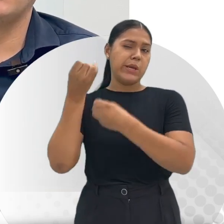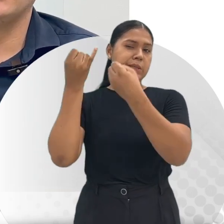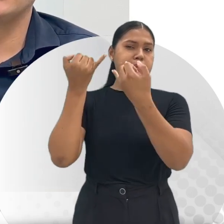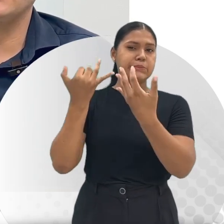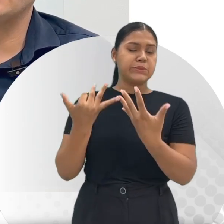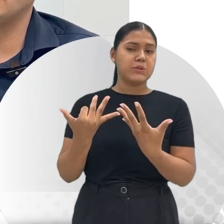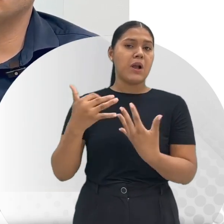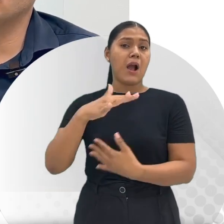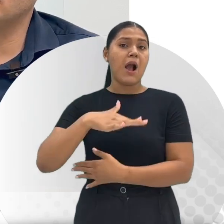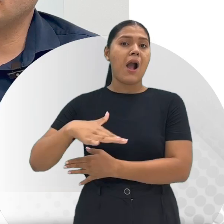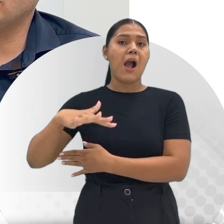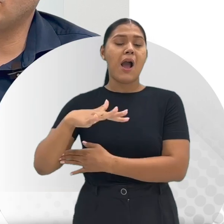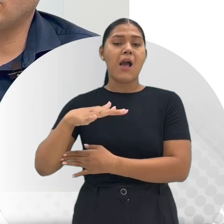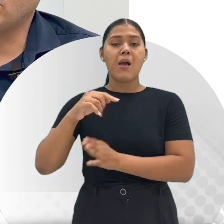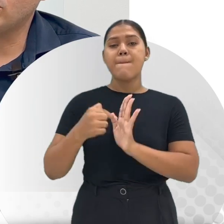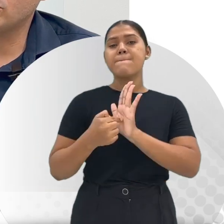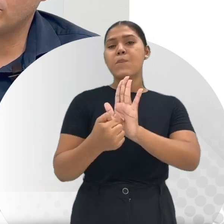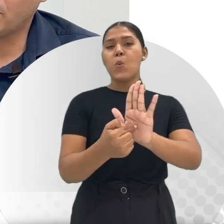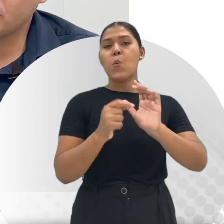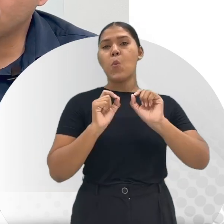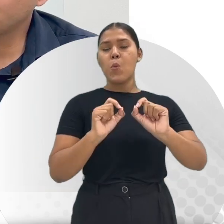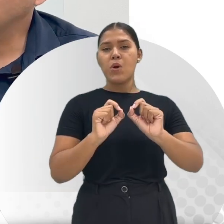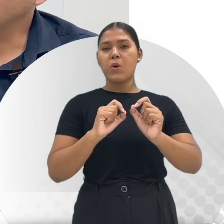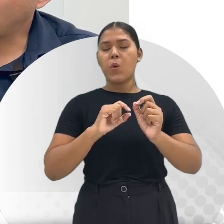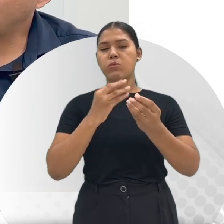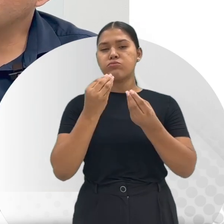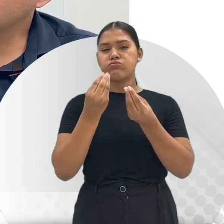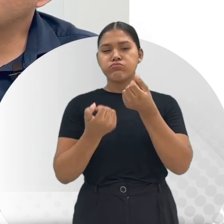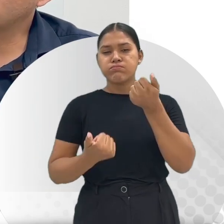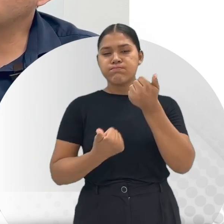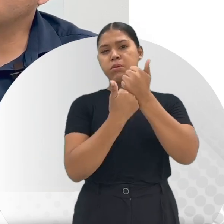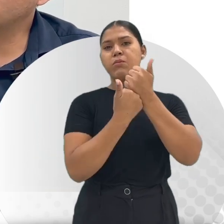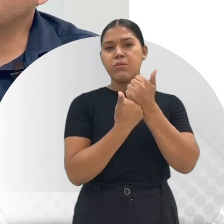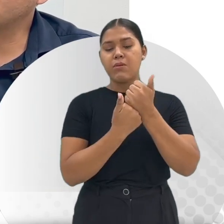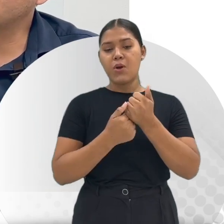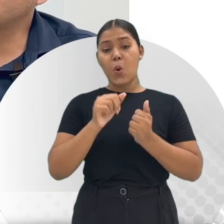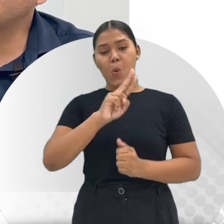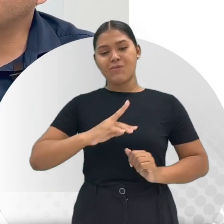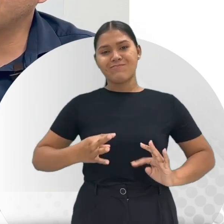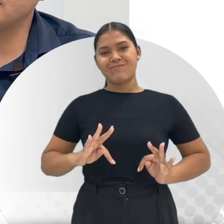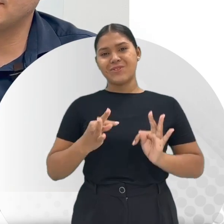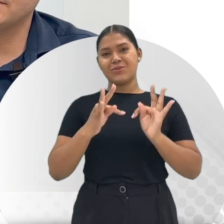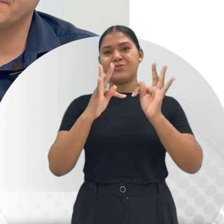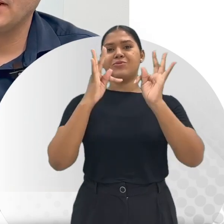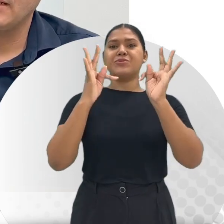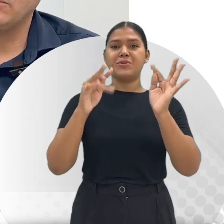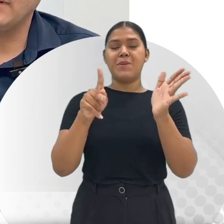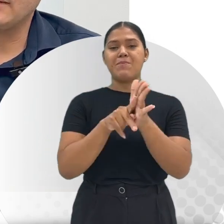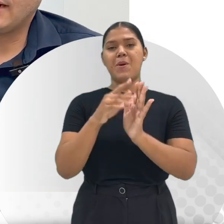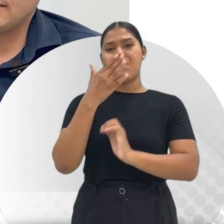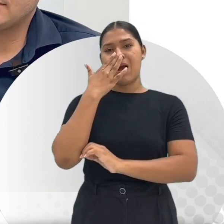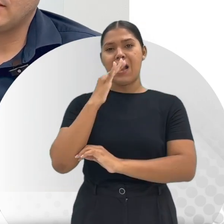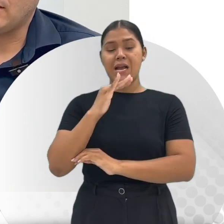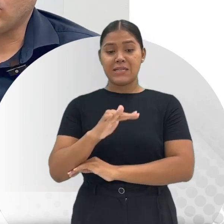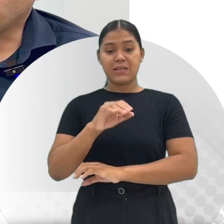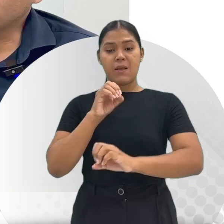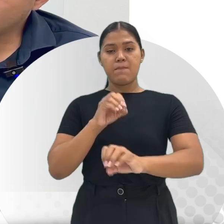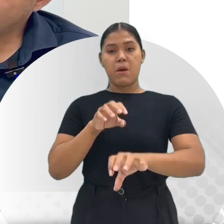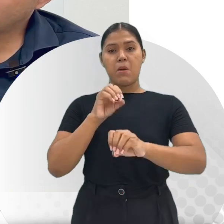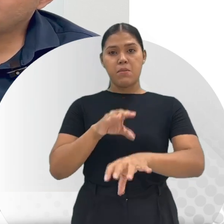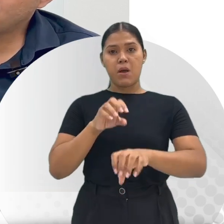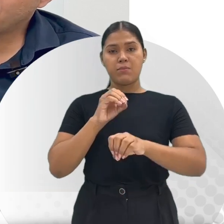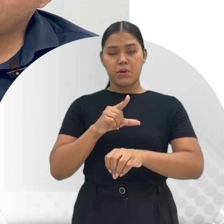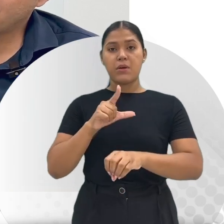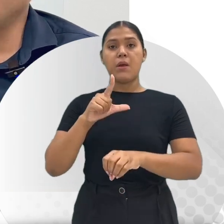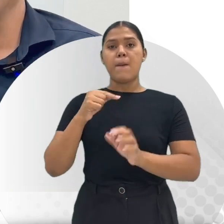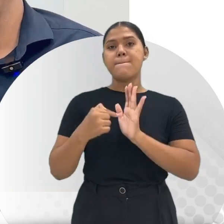a temática e ele traz um suporte novo, que é o uso da tecnologia no processo de ensino-aprendizagem. Então, ele traz o